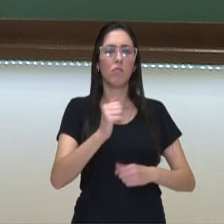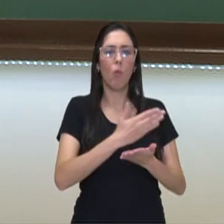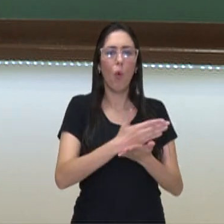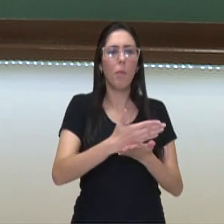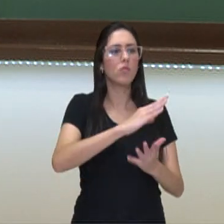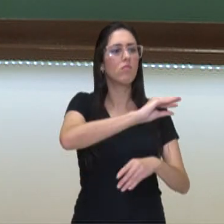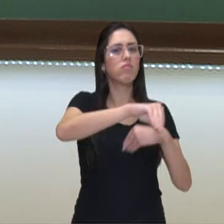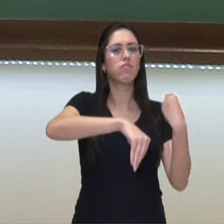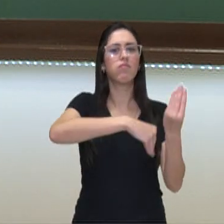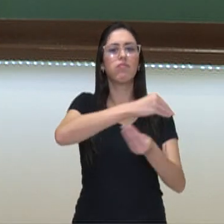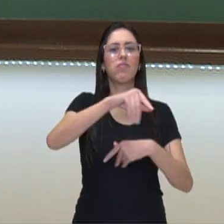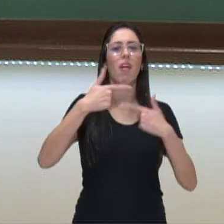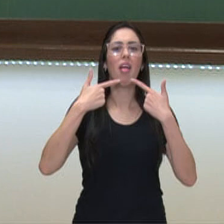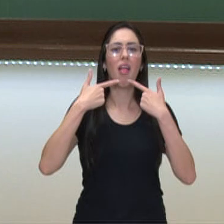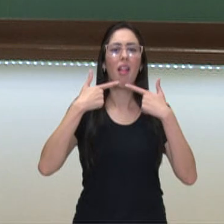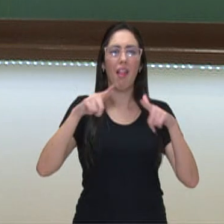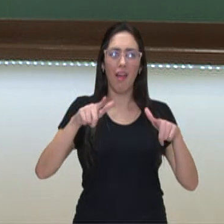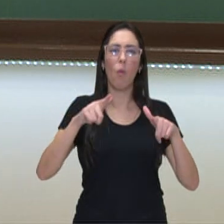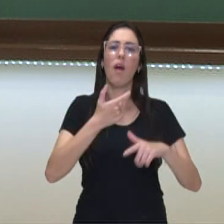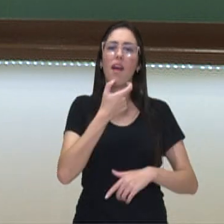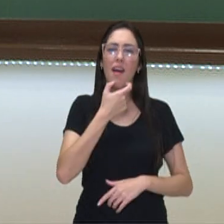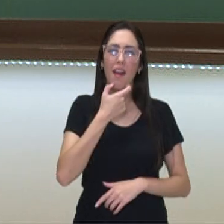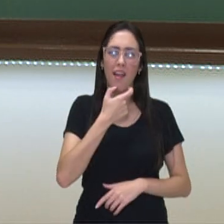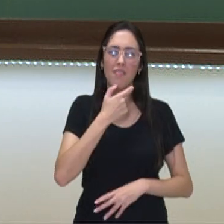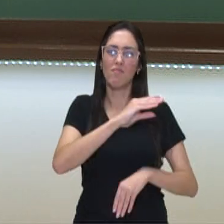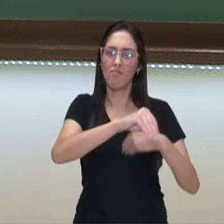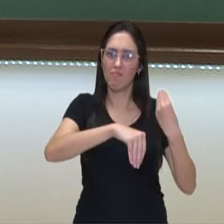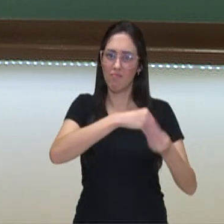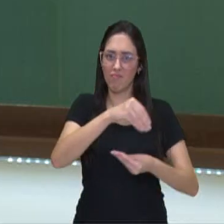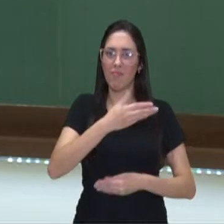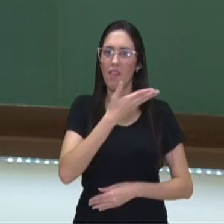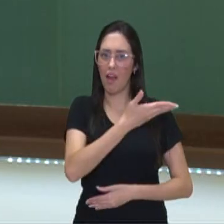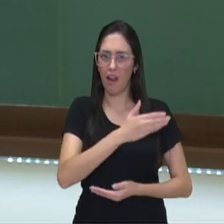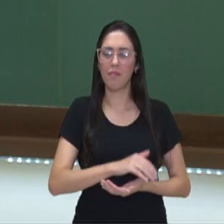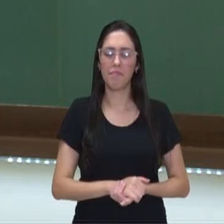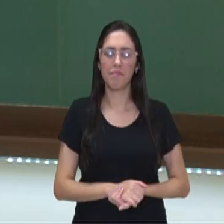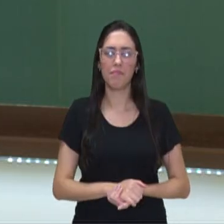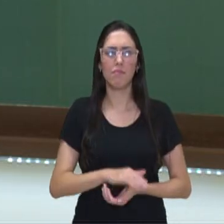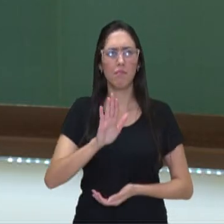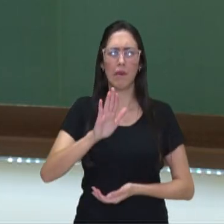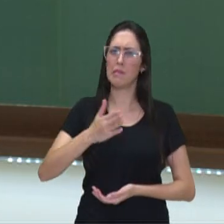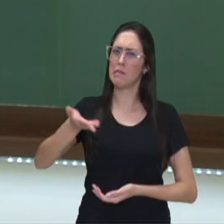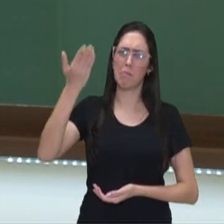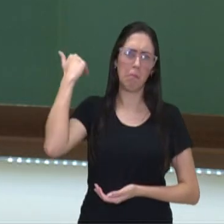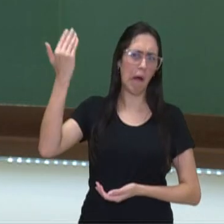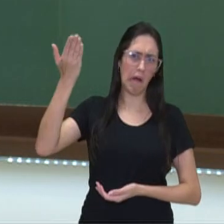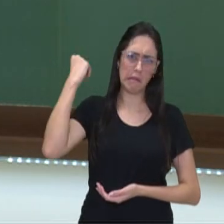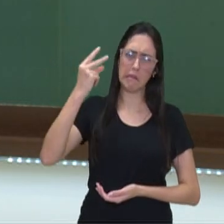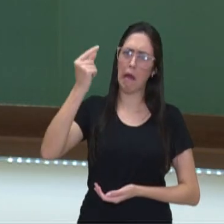teve início, então, a língua inglesa. Isso aconteceu, não esqueçam, lá no século V.